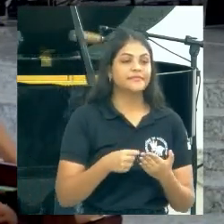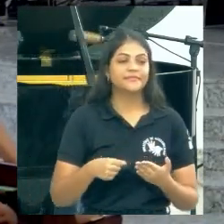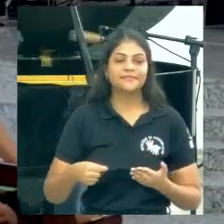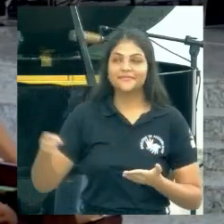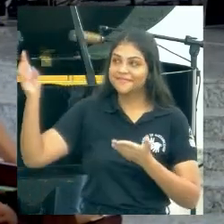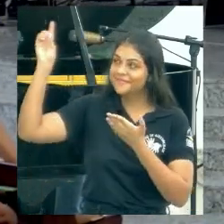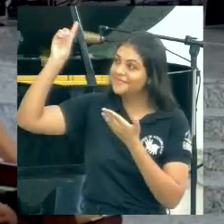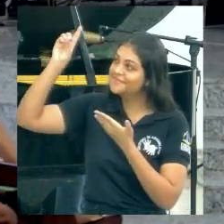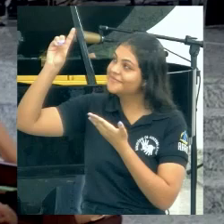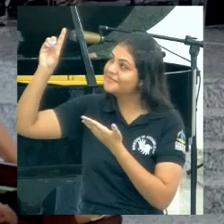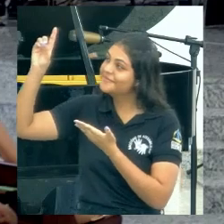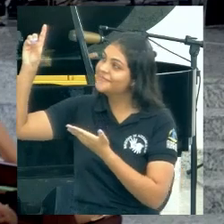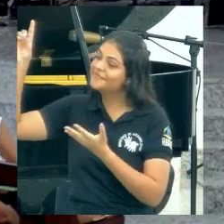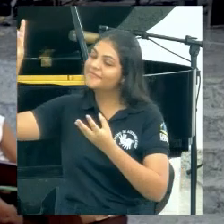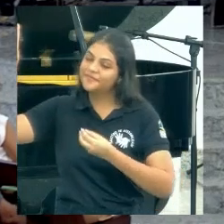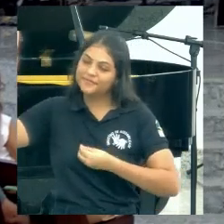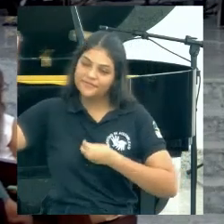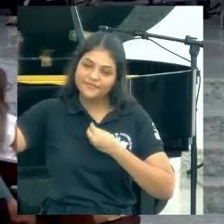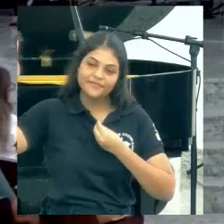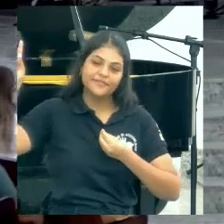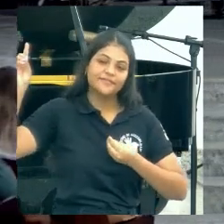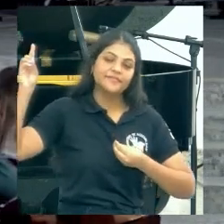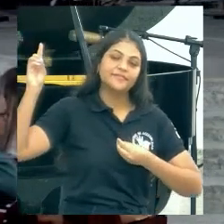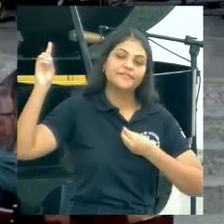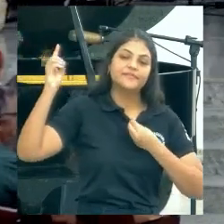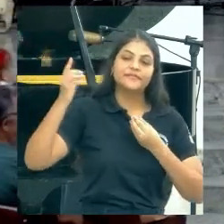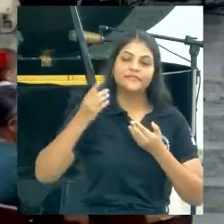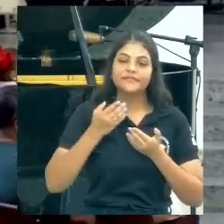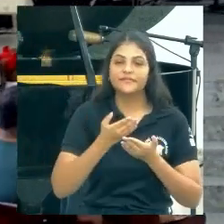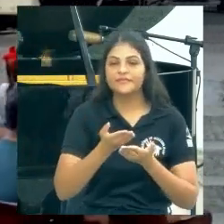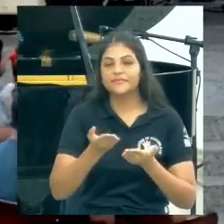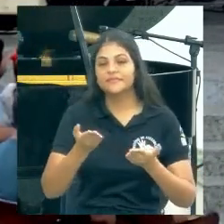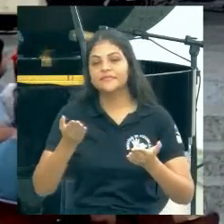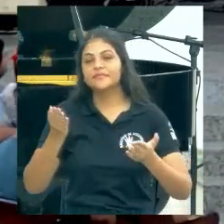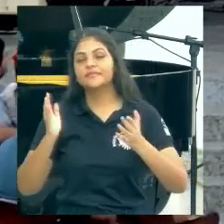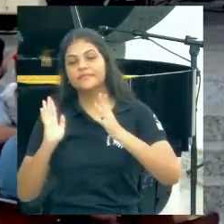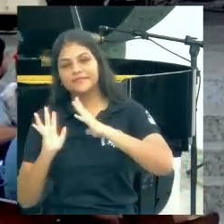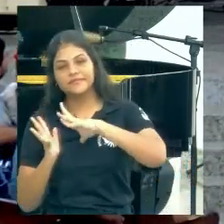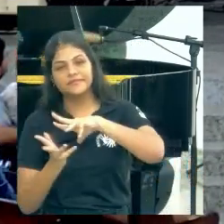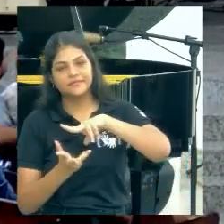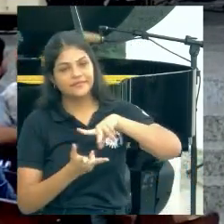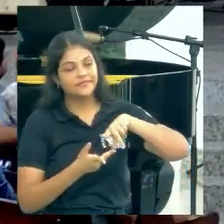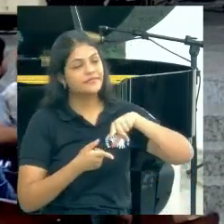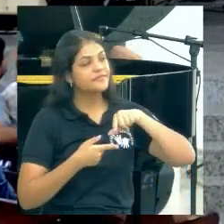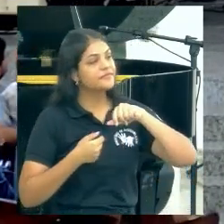carta viva de Deus pro mundo,